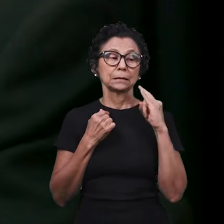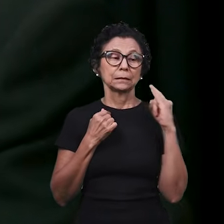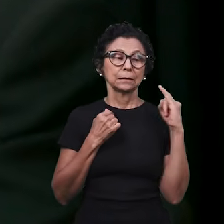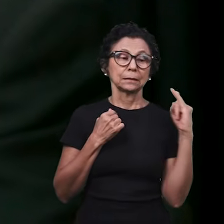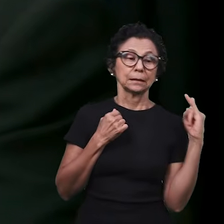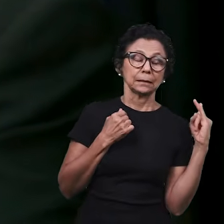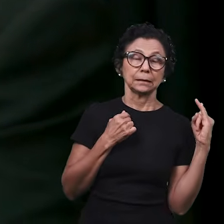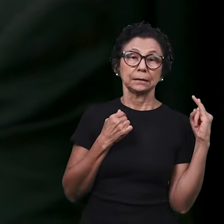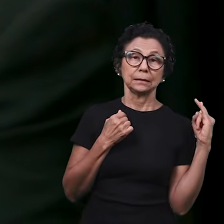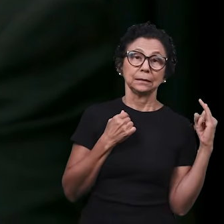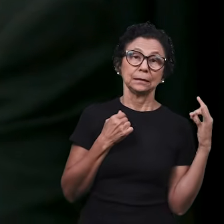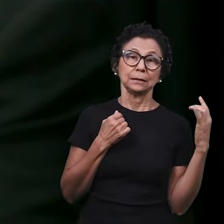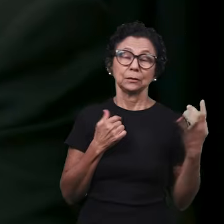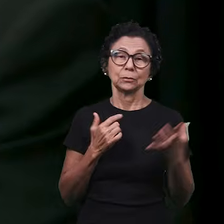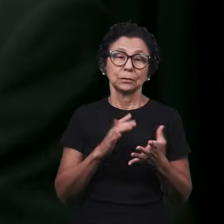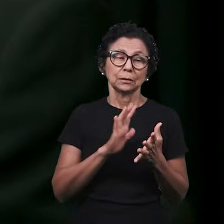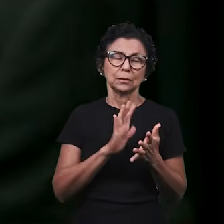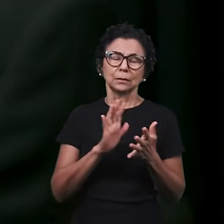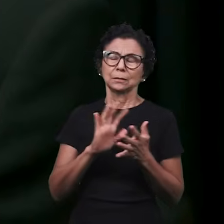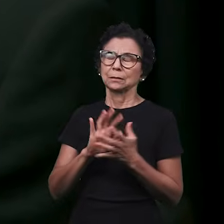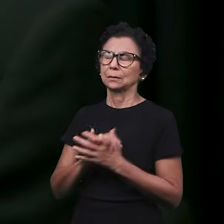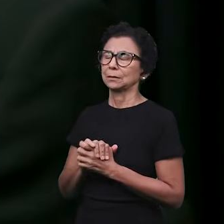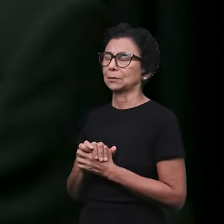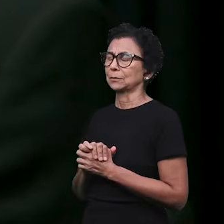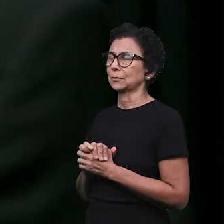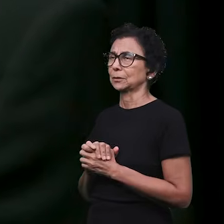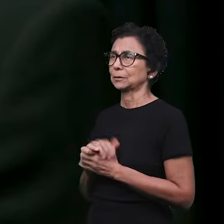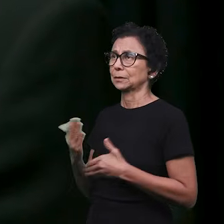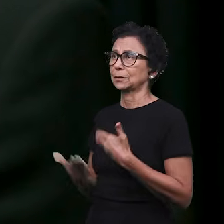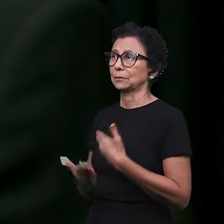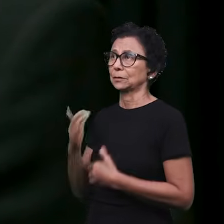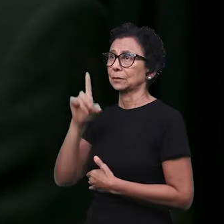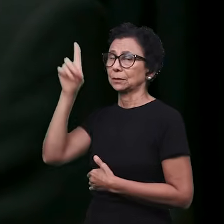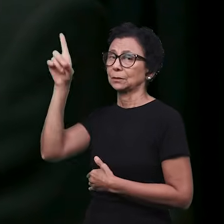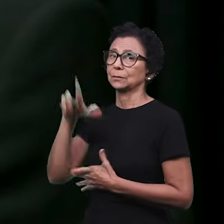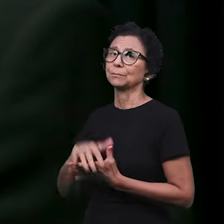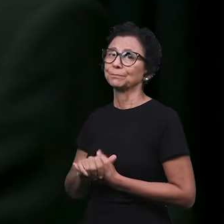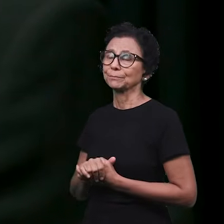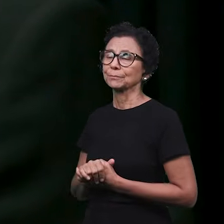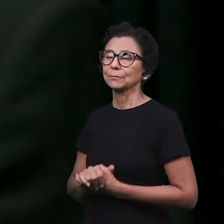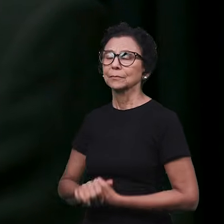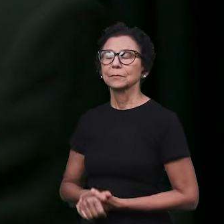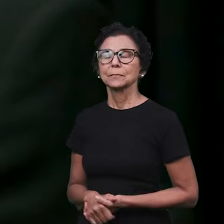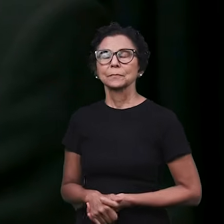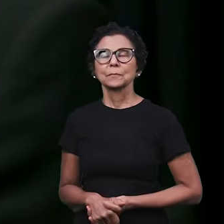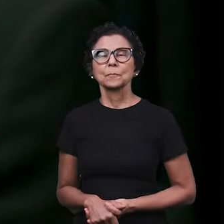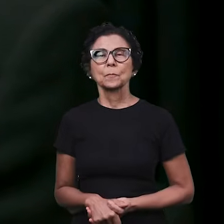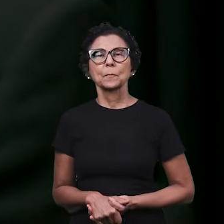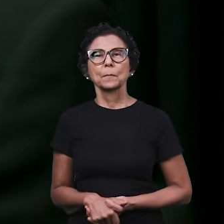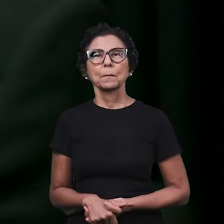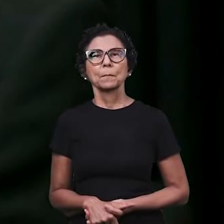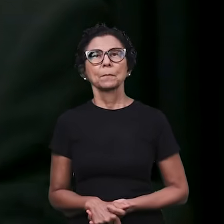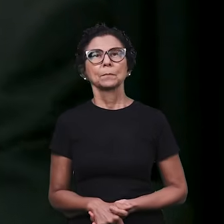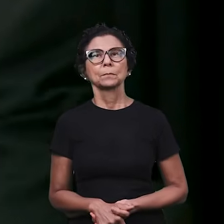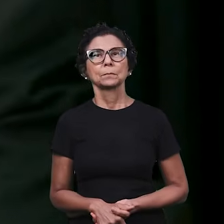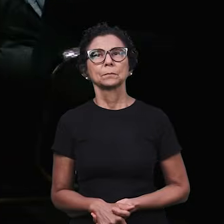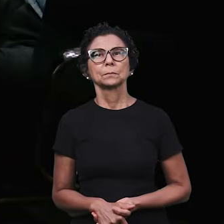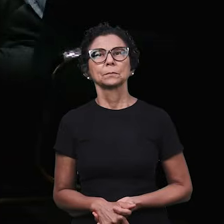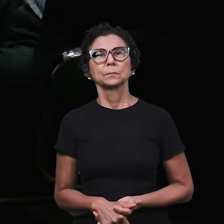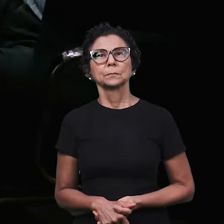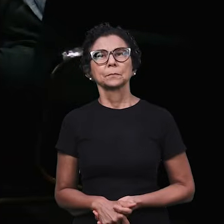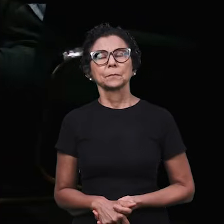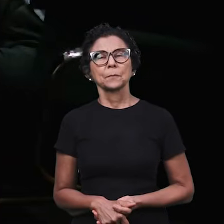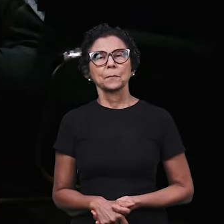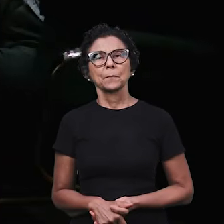dentro daquilo que é o chamado do Senhor, isso é difícil. Agora, pastor Fernando e pastor Diniz, né, dentro desse